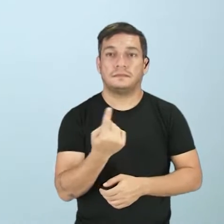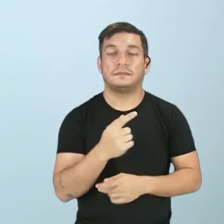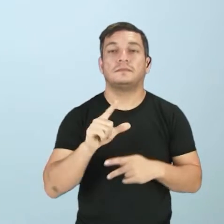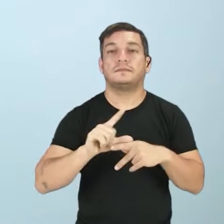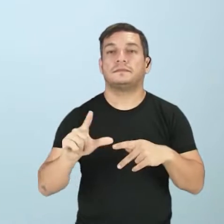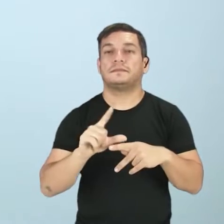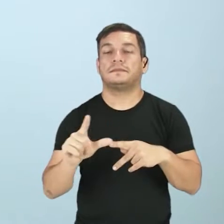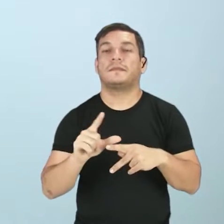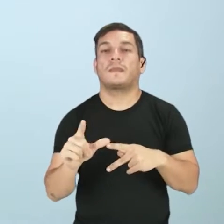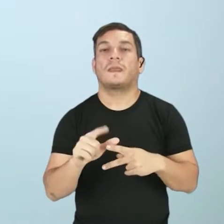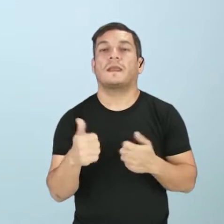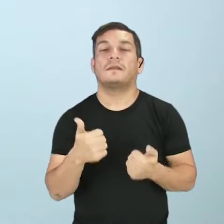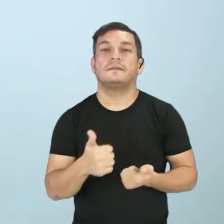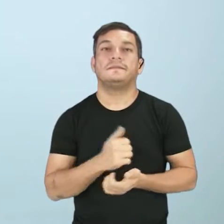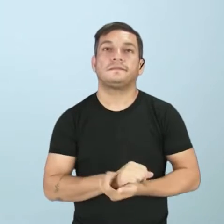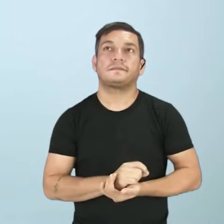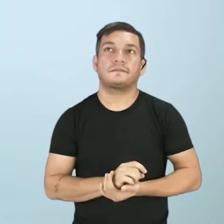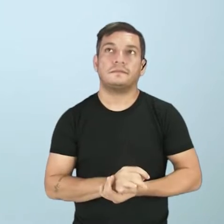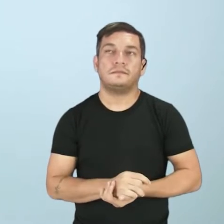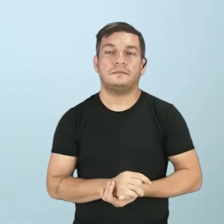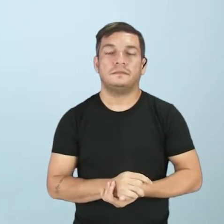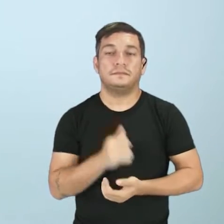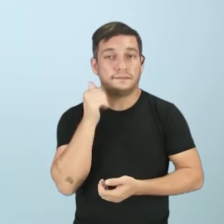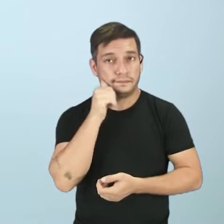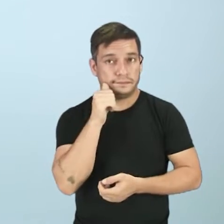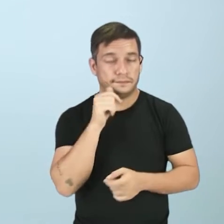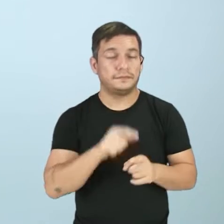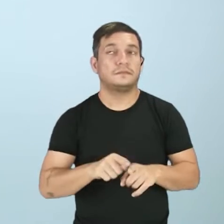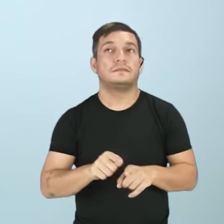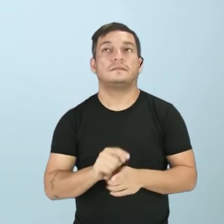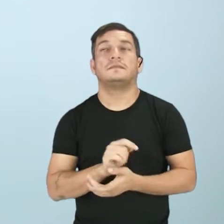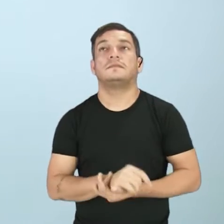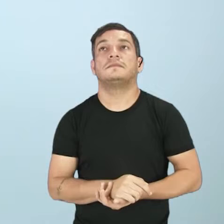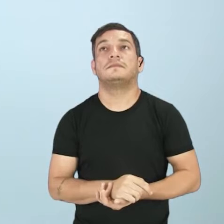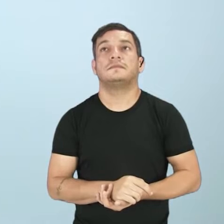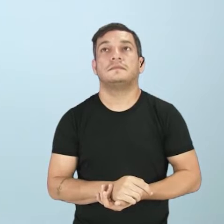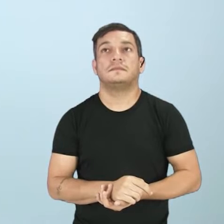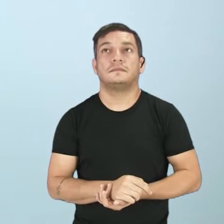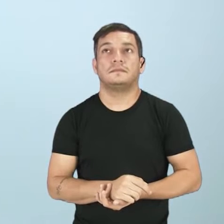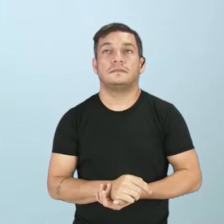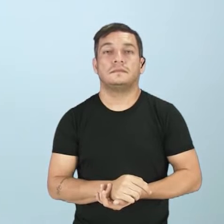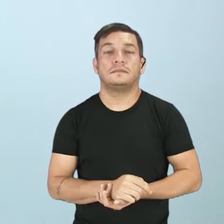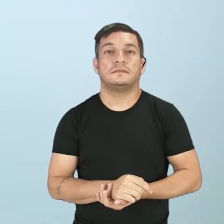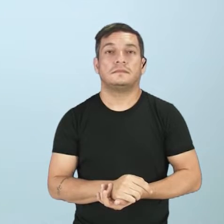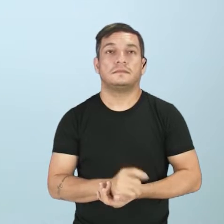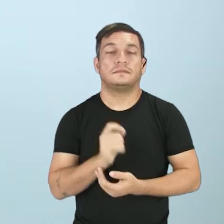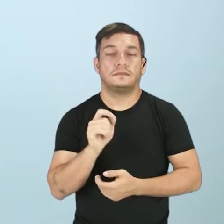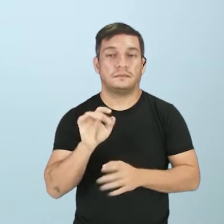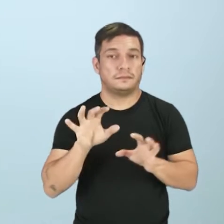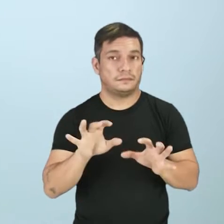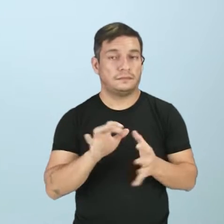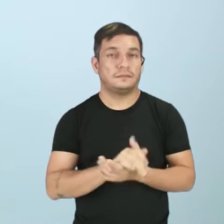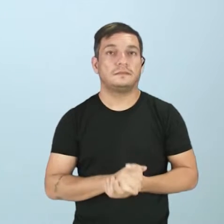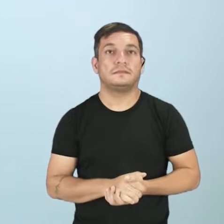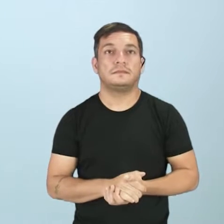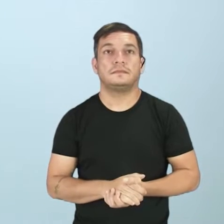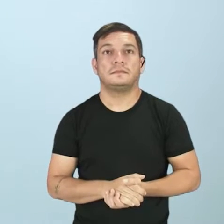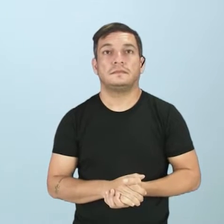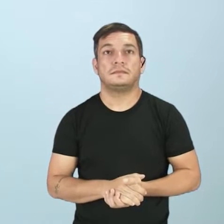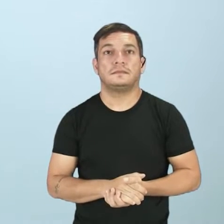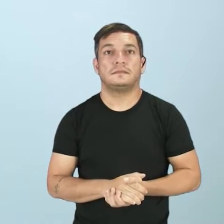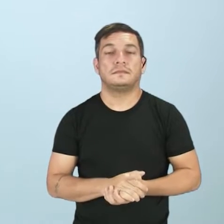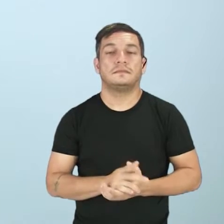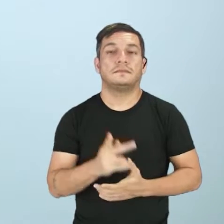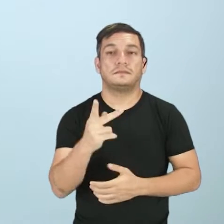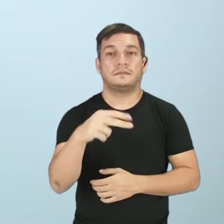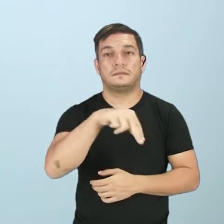para o plural, tá certo? Nem para o feminino também. A forma dele é essa. Vamos lá?